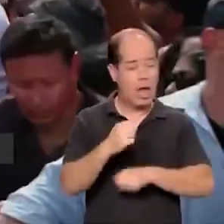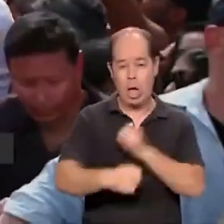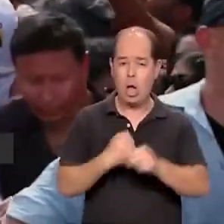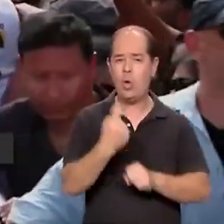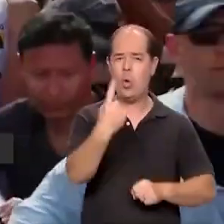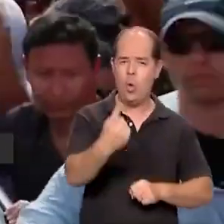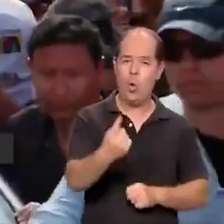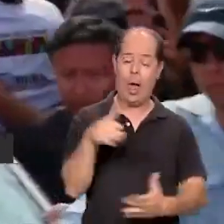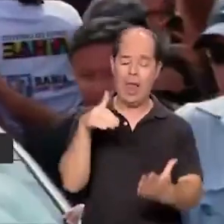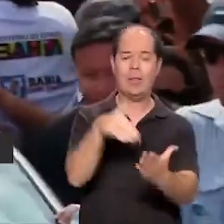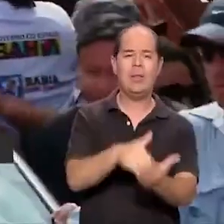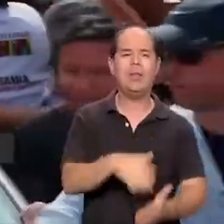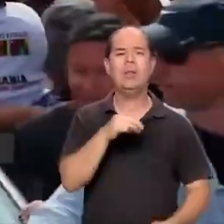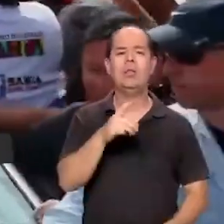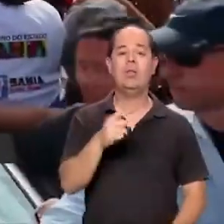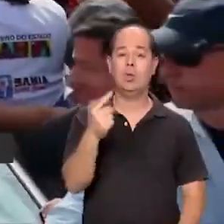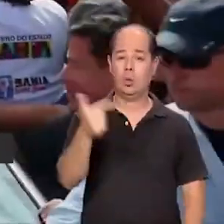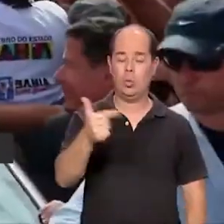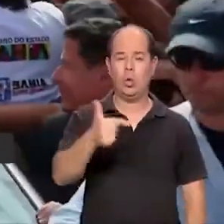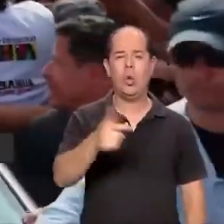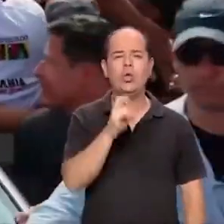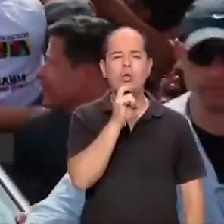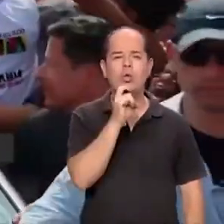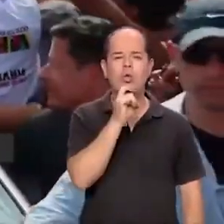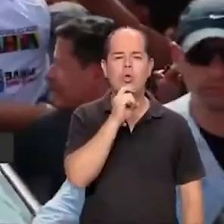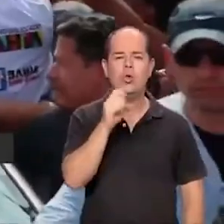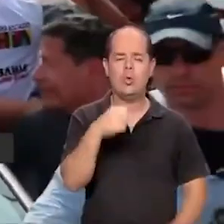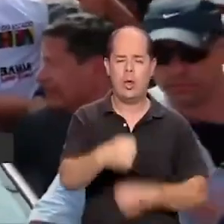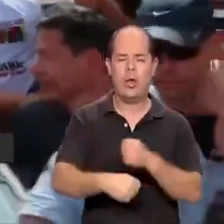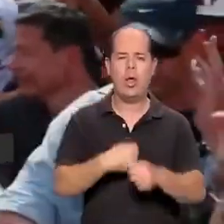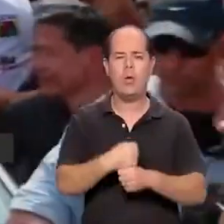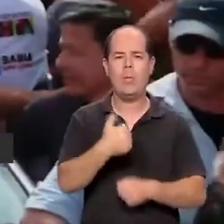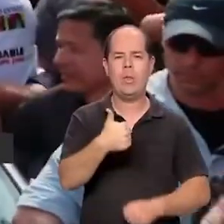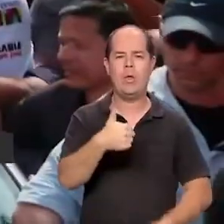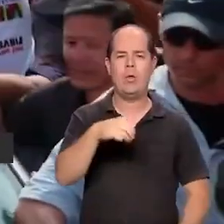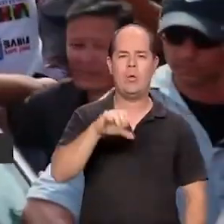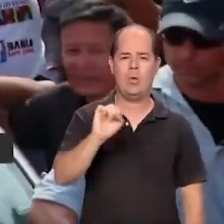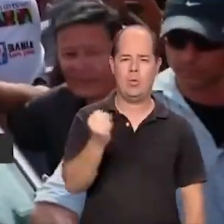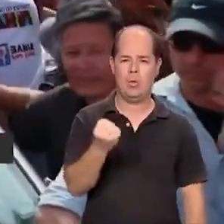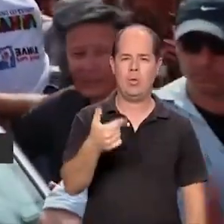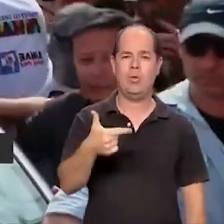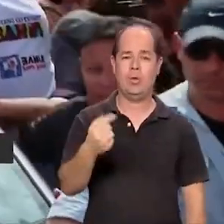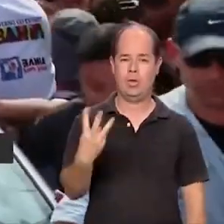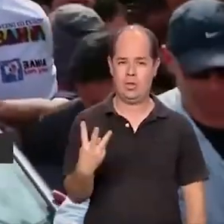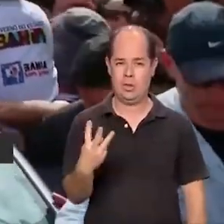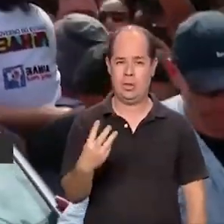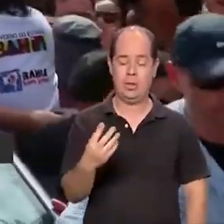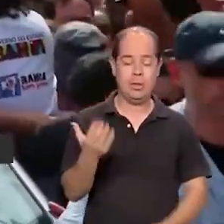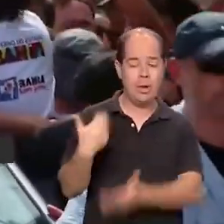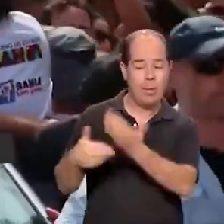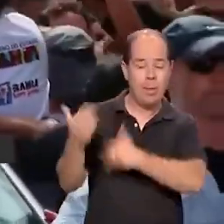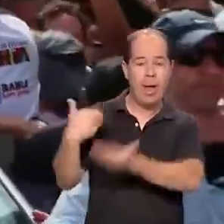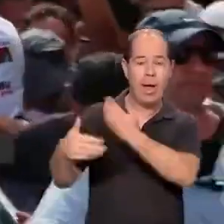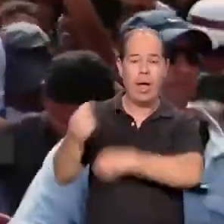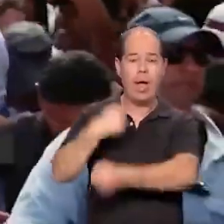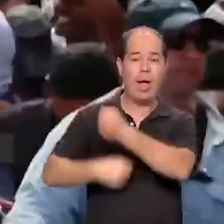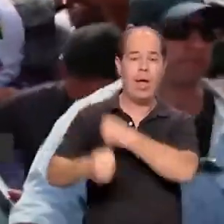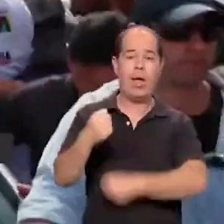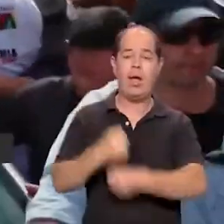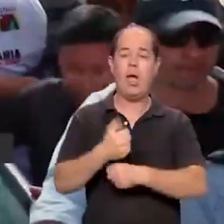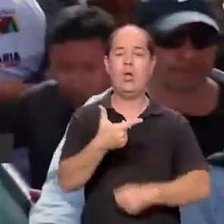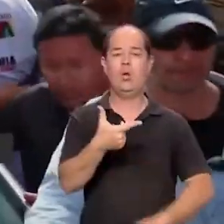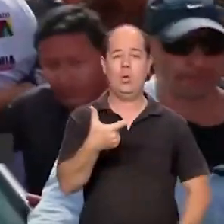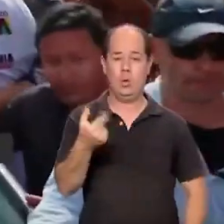de julho de 1823, há exatos 200 anos, quando finalmente